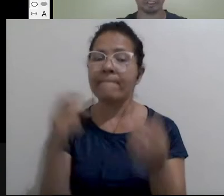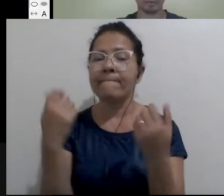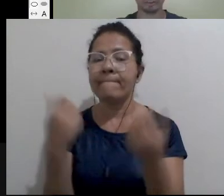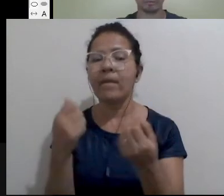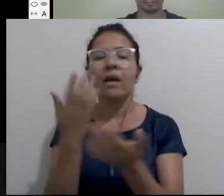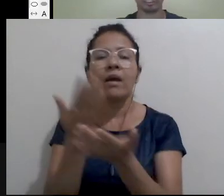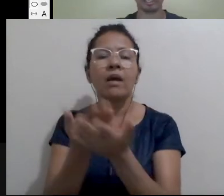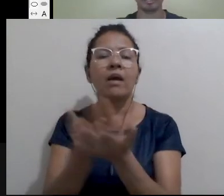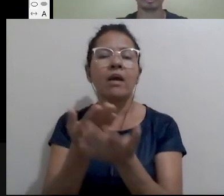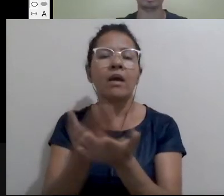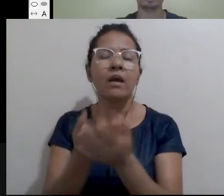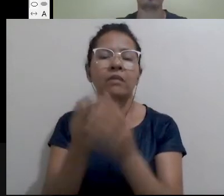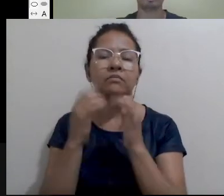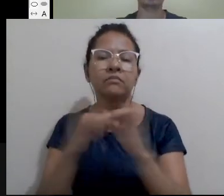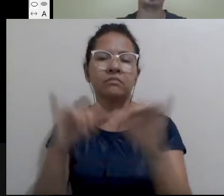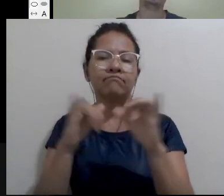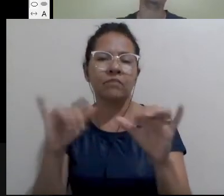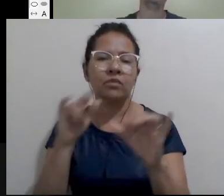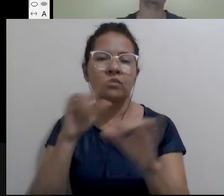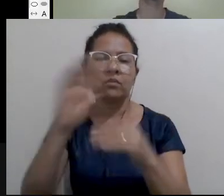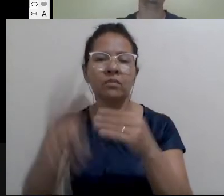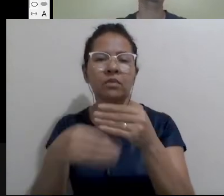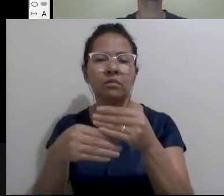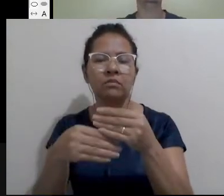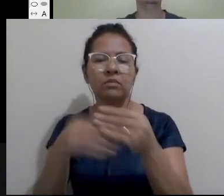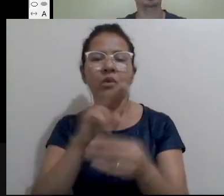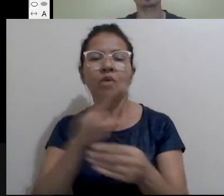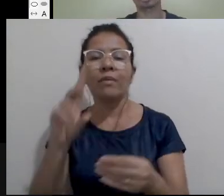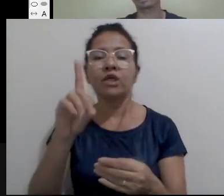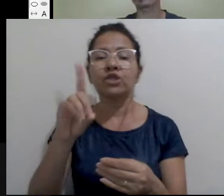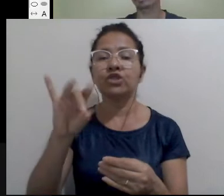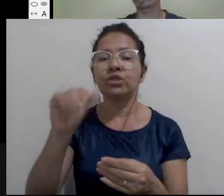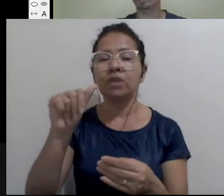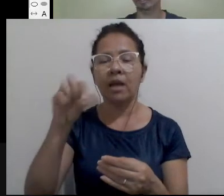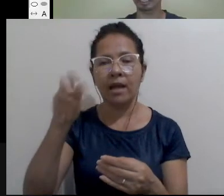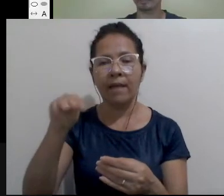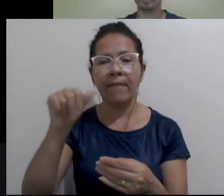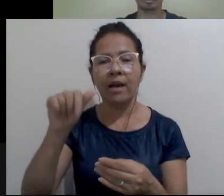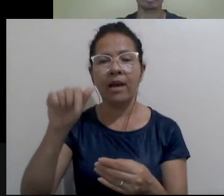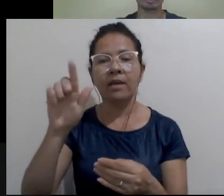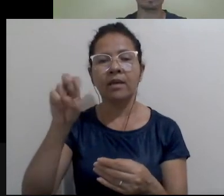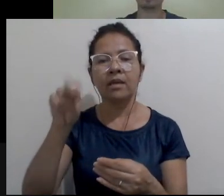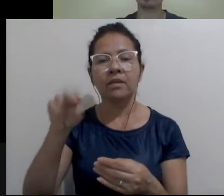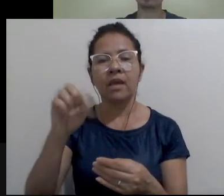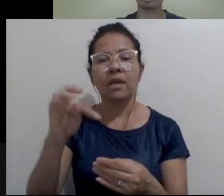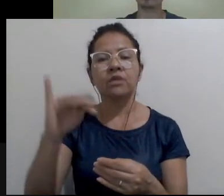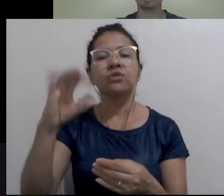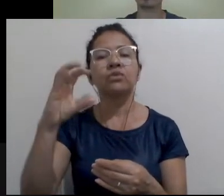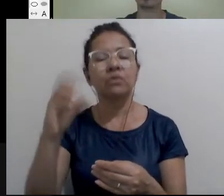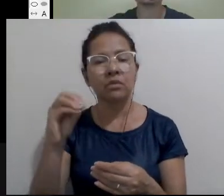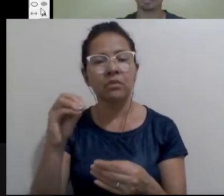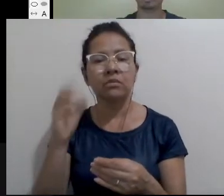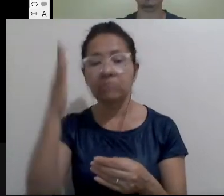com vocês, é muito importante. A gente tem a informação que esse complexo é do tipo diamagnético. Se ele é do tipo diamagnético, a gente sabe que todos os